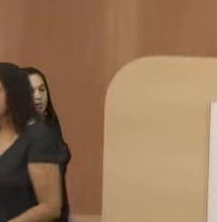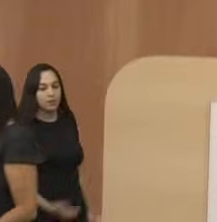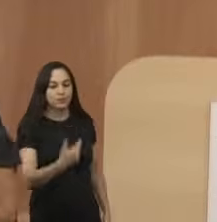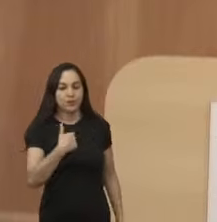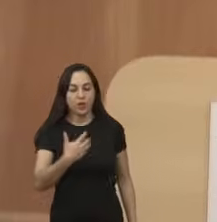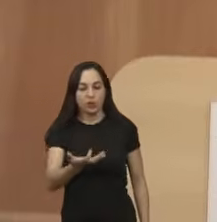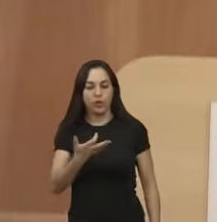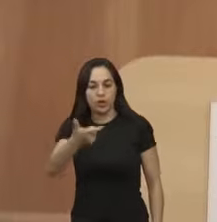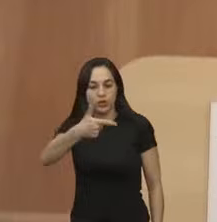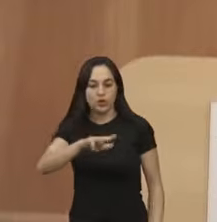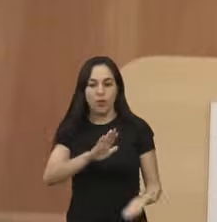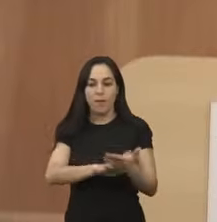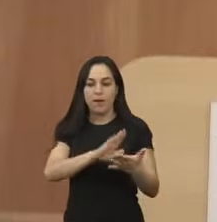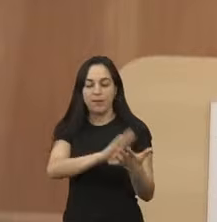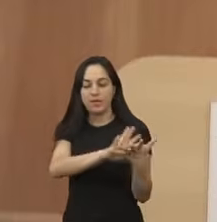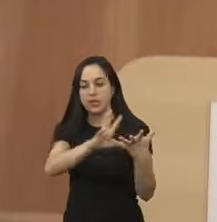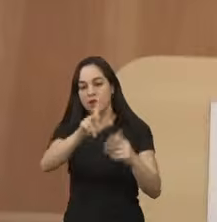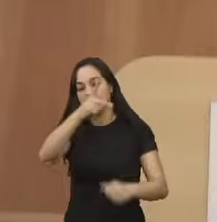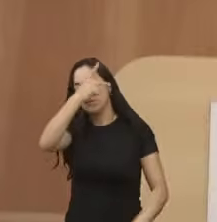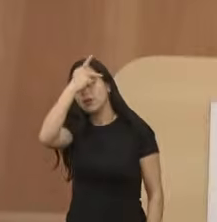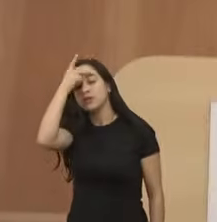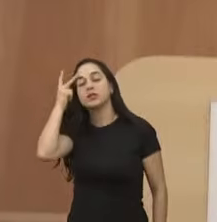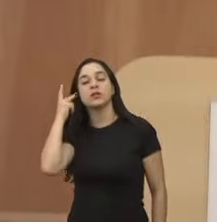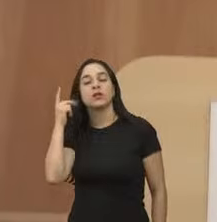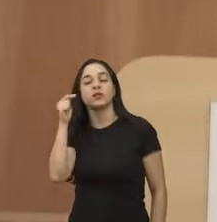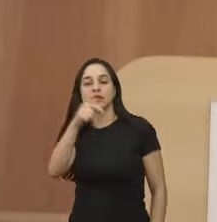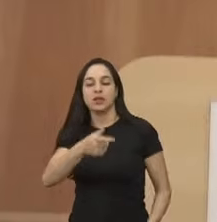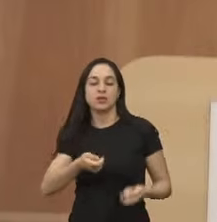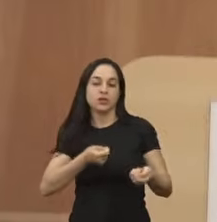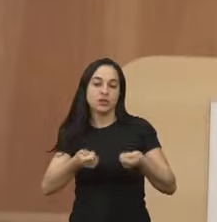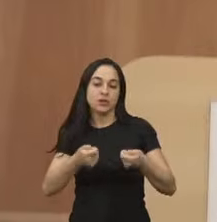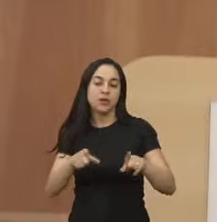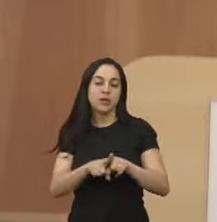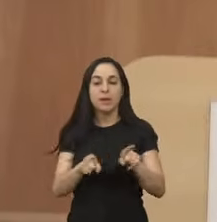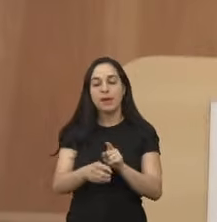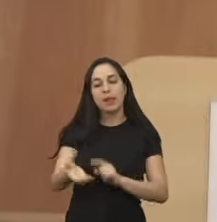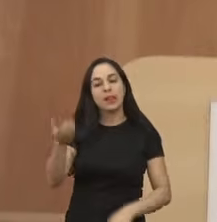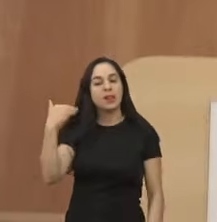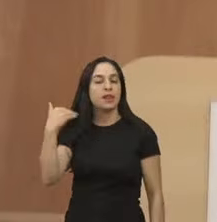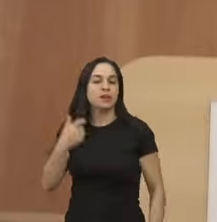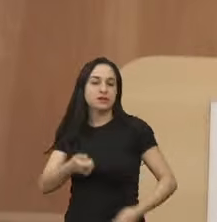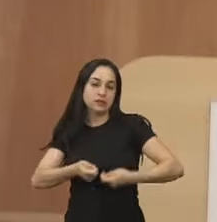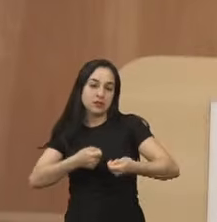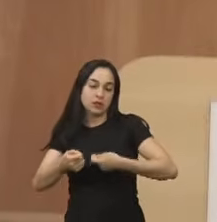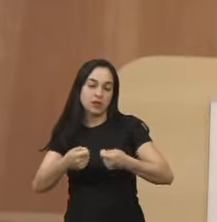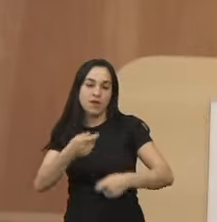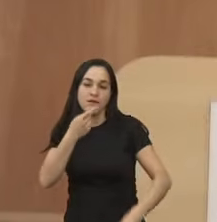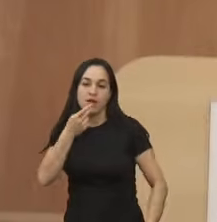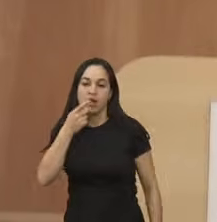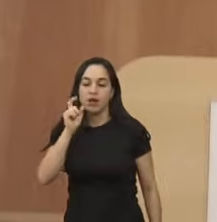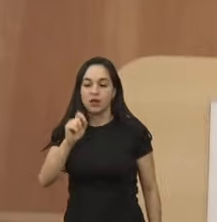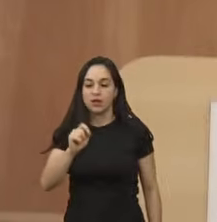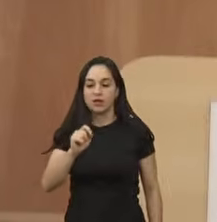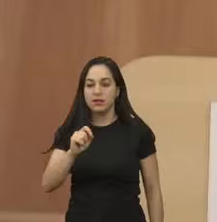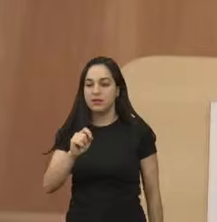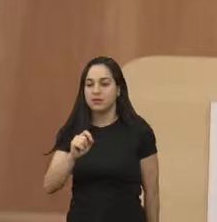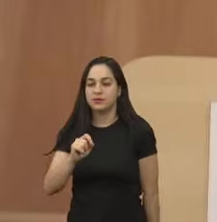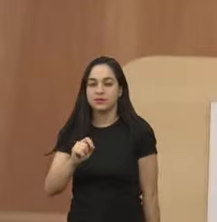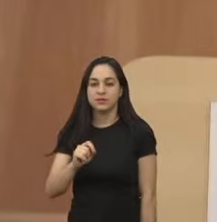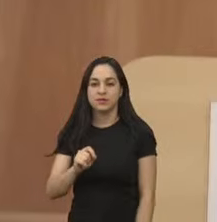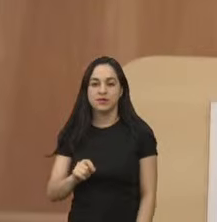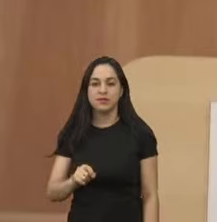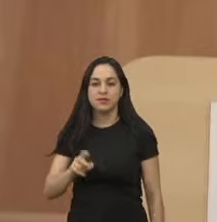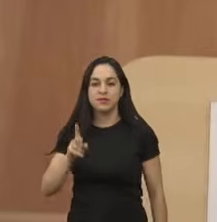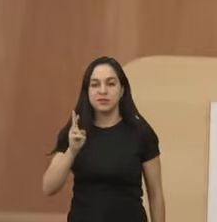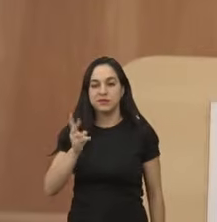envolvidos dessa gestão, das gestões anteriores, e dizer que sempre que a gente tiver boas ideias e bons projetos,